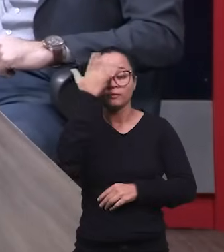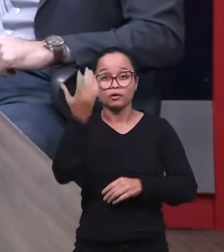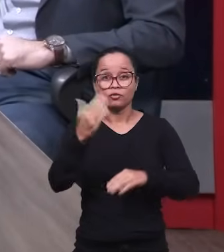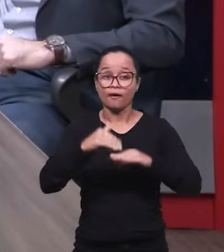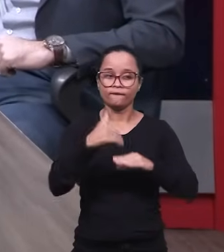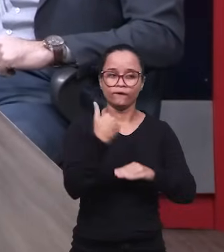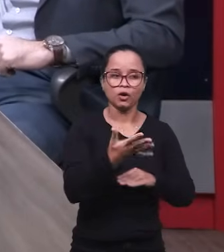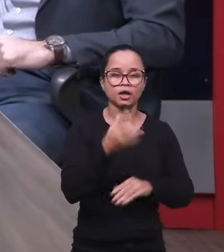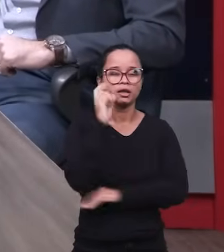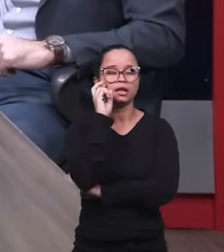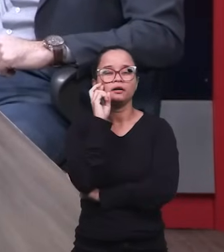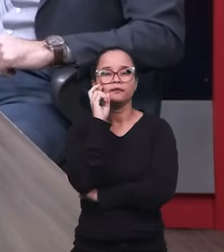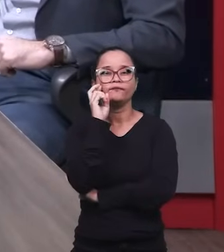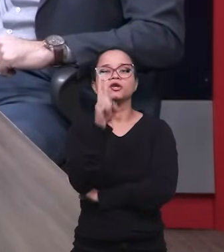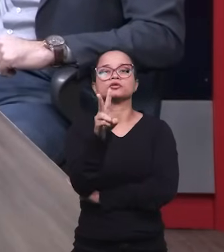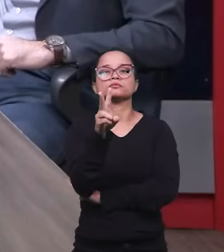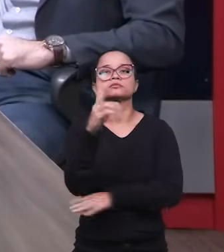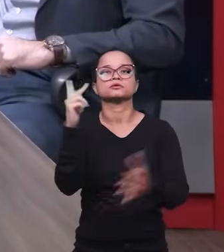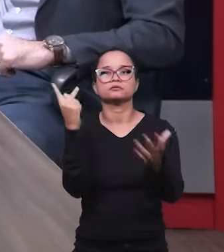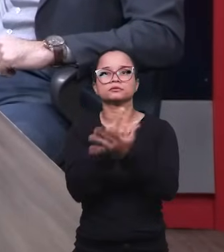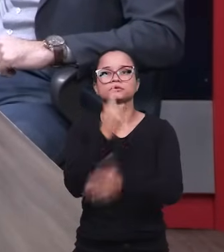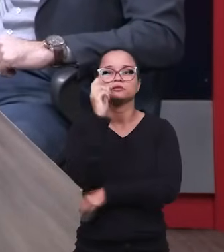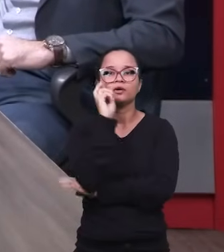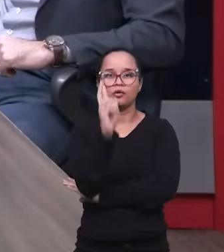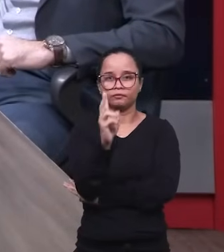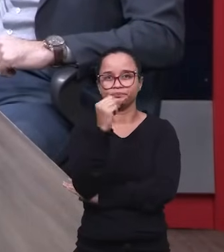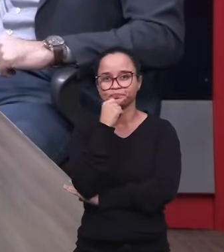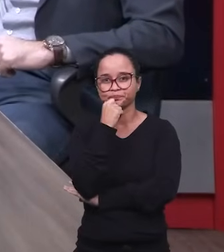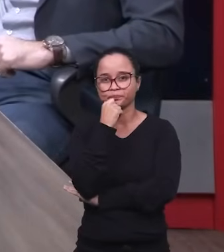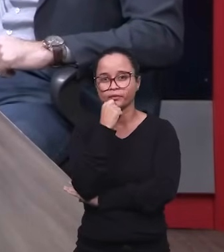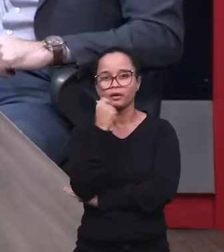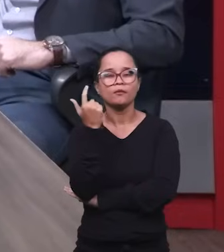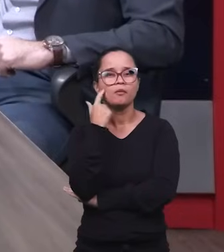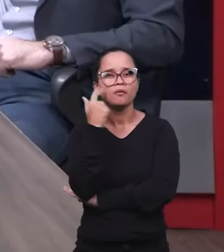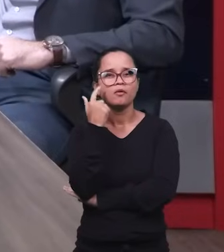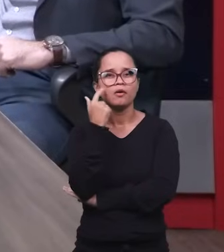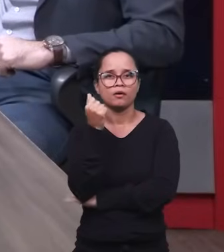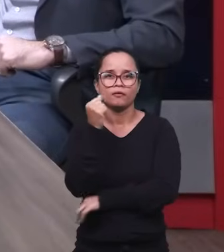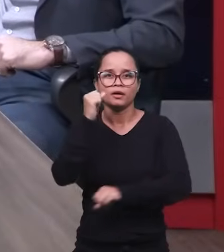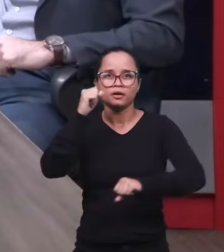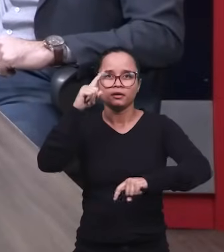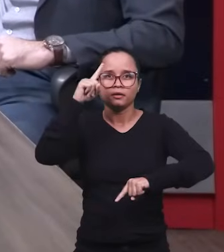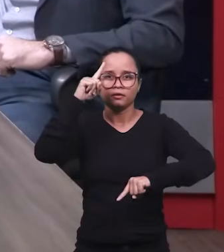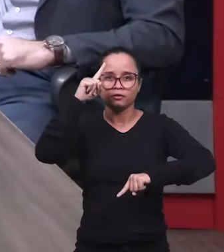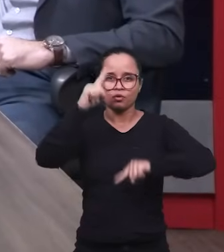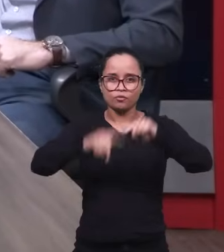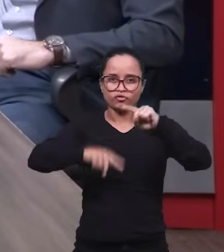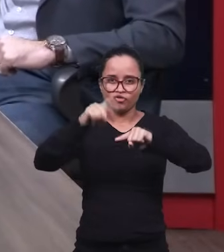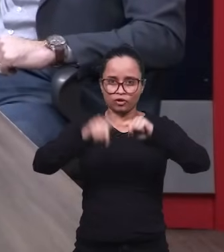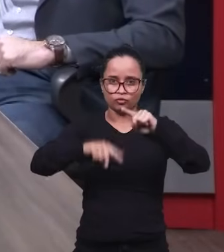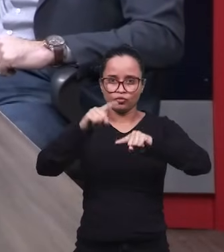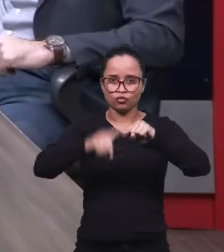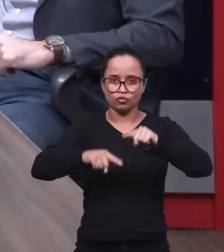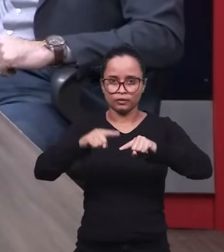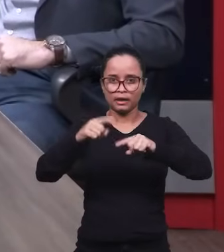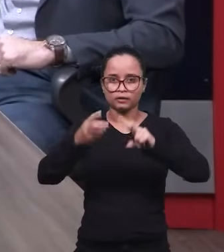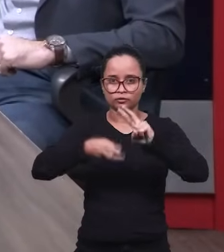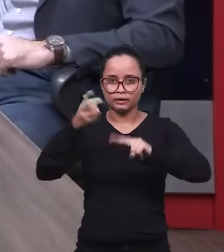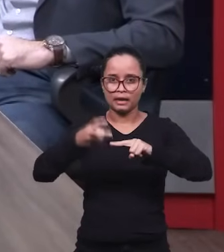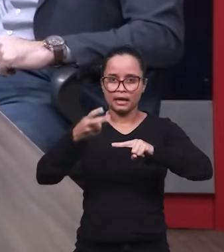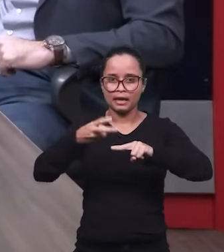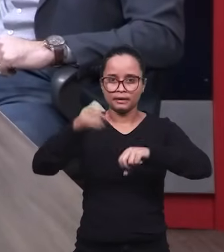está observando aquele fenômeno. Vamos supor que caia um objeto do teto daquele